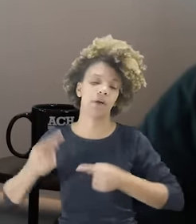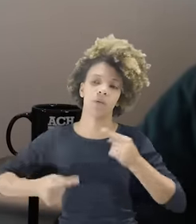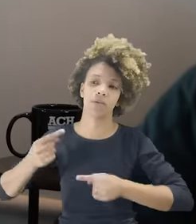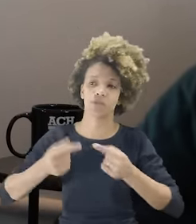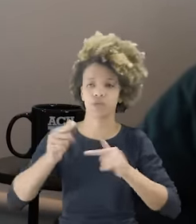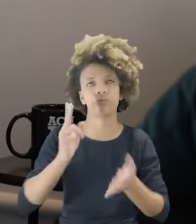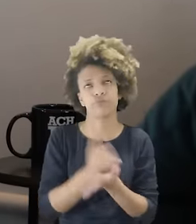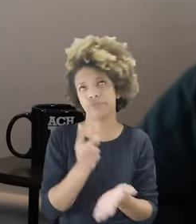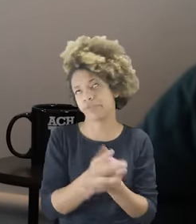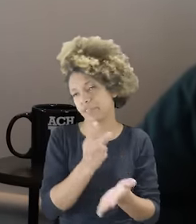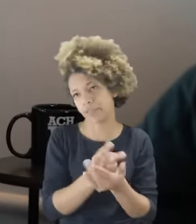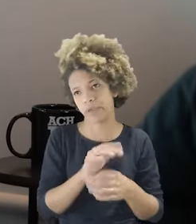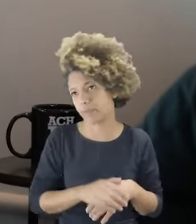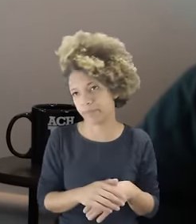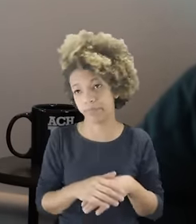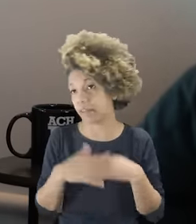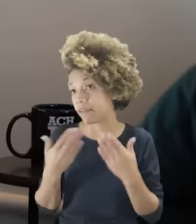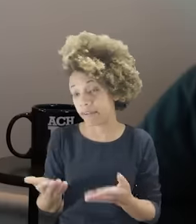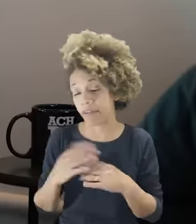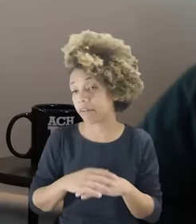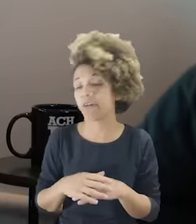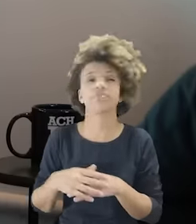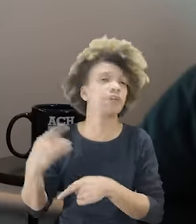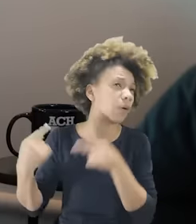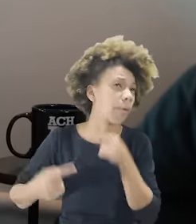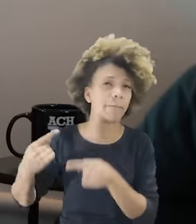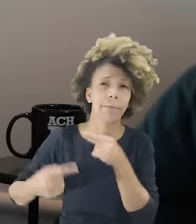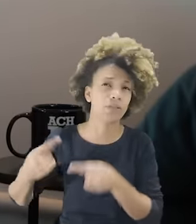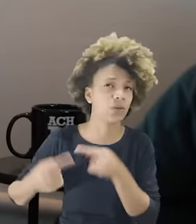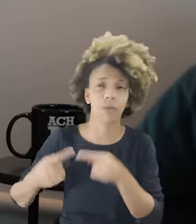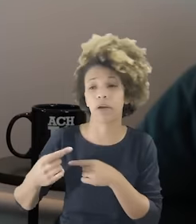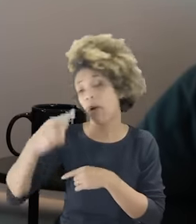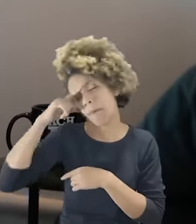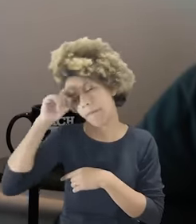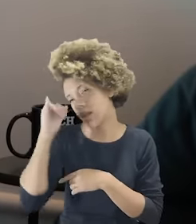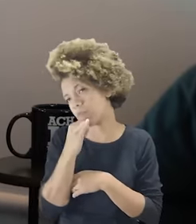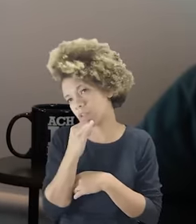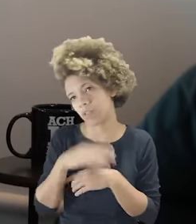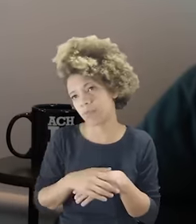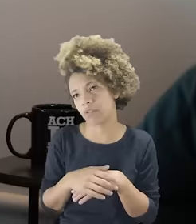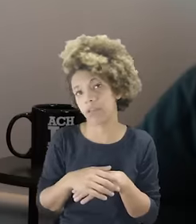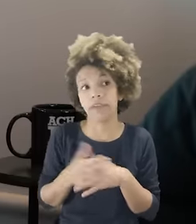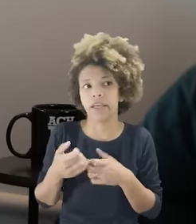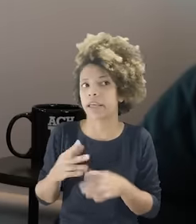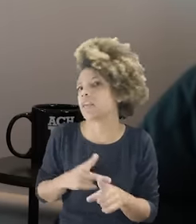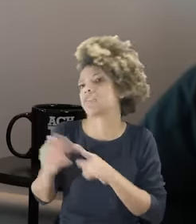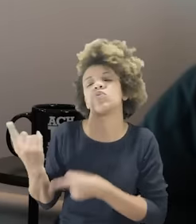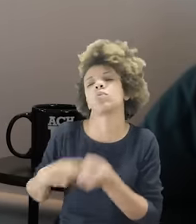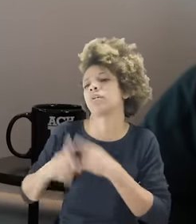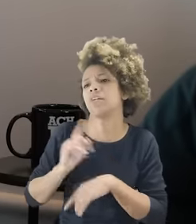competindo com os outros o tempo inteiro e assim a pessoa compete por exemplo compete com o Menezes Quem quer te superar